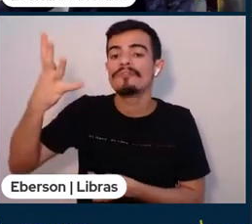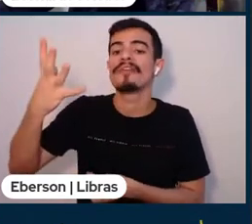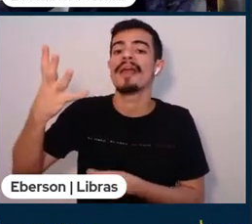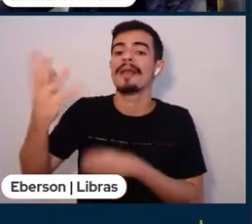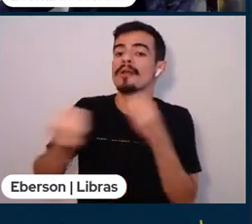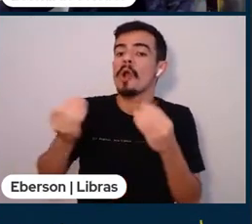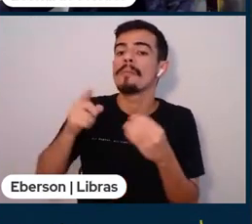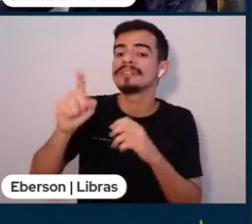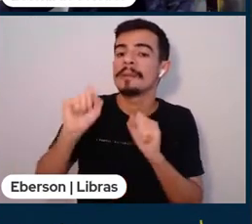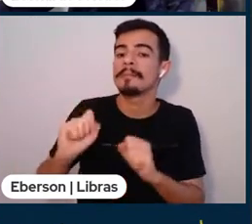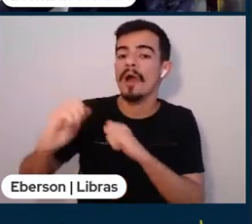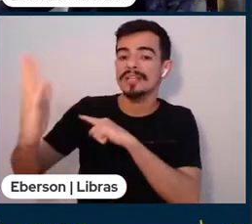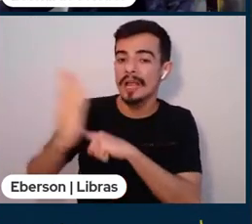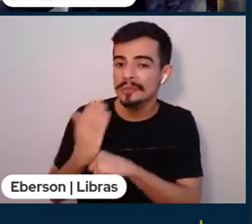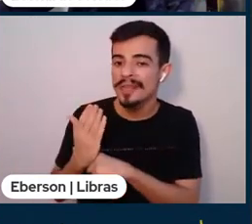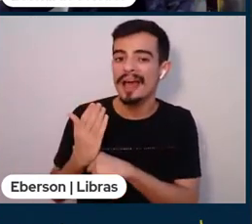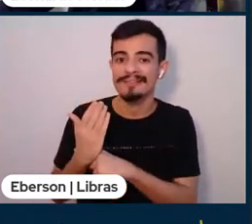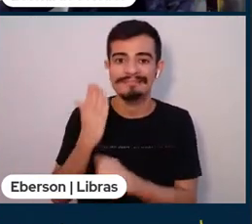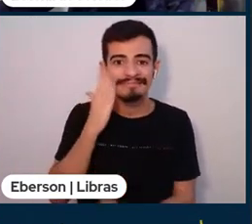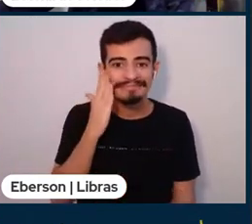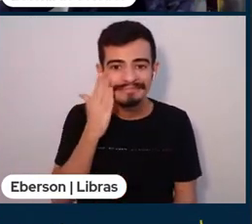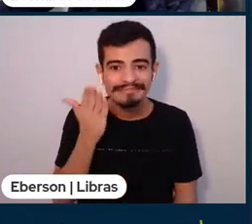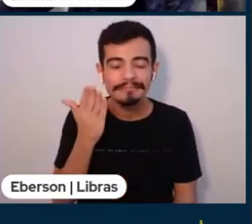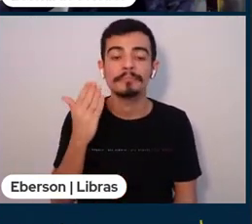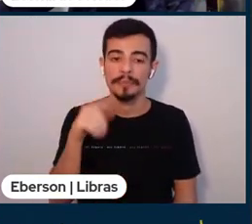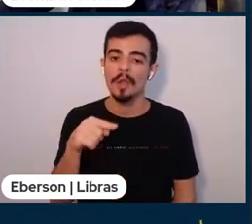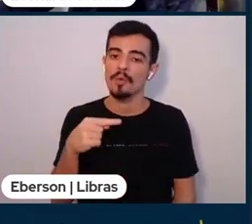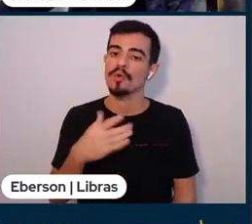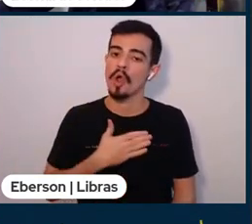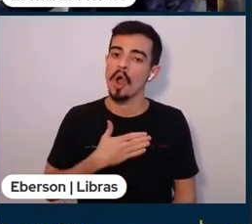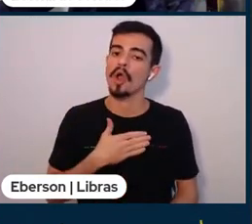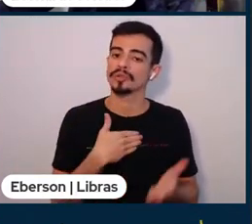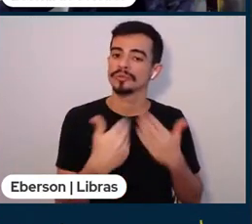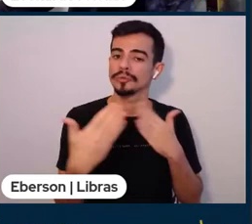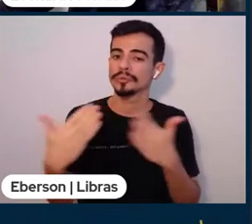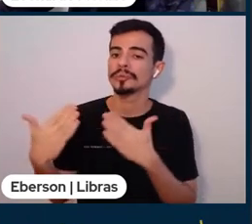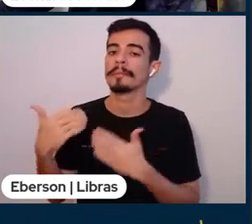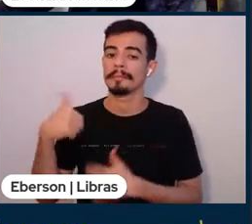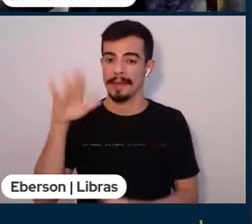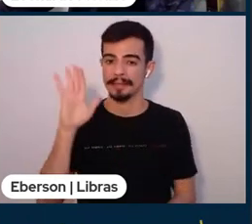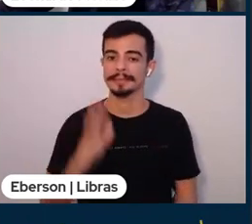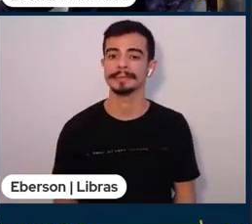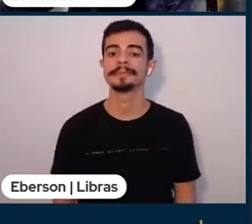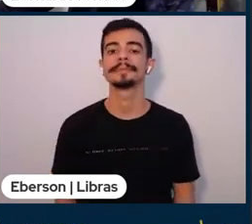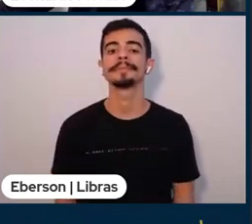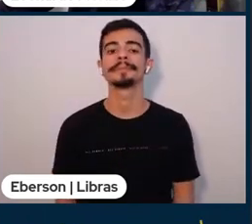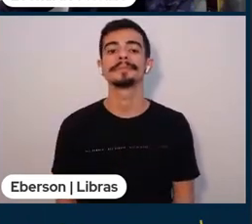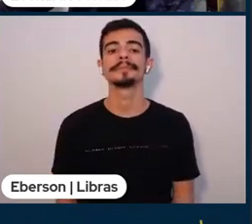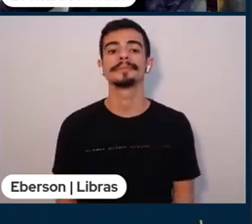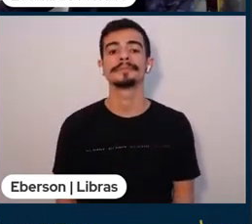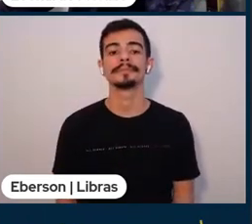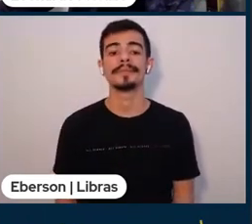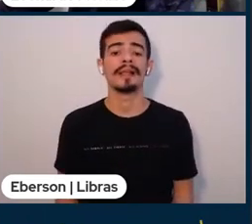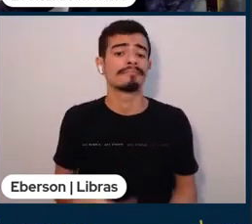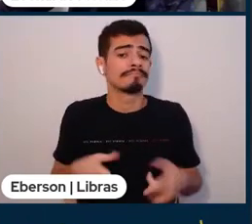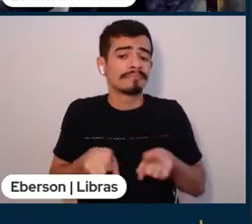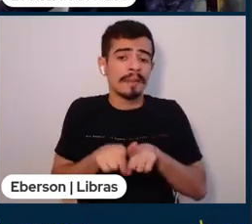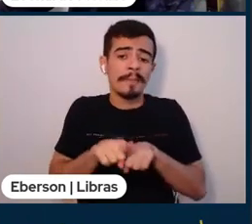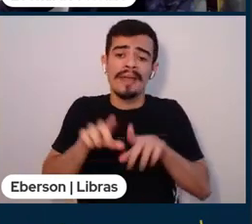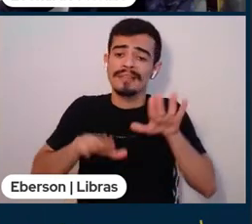ajudar a resolver esse problema? Eu acho que eu divido um pouco assim os meus estudos. E vai muito do dia, da